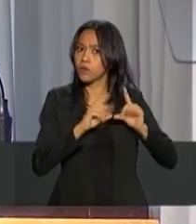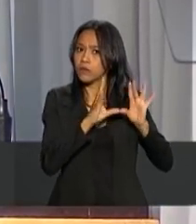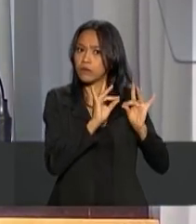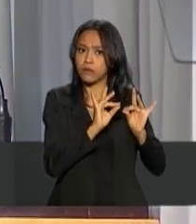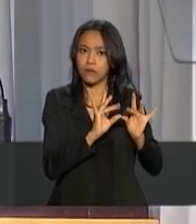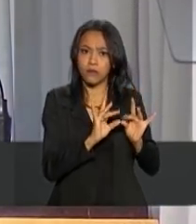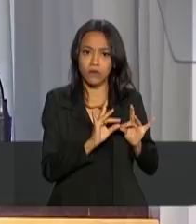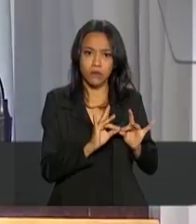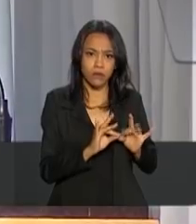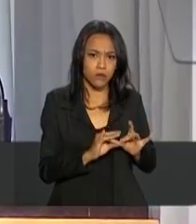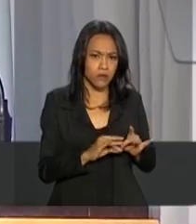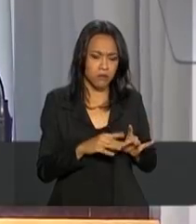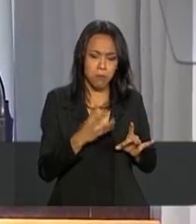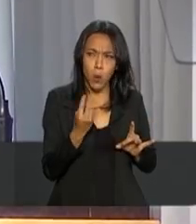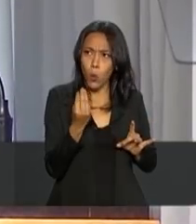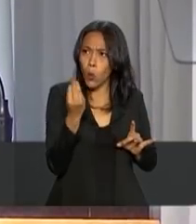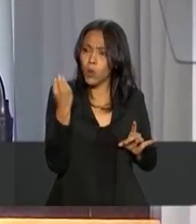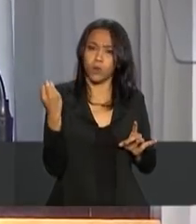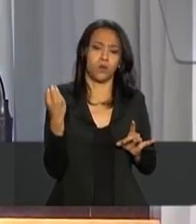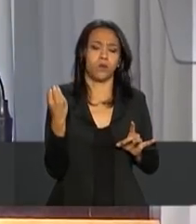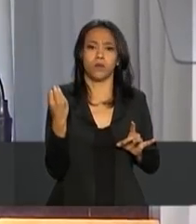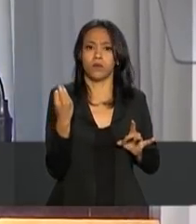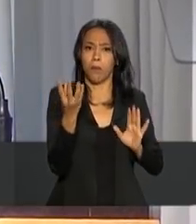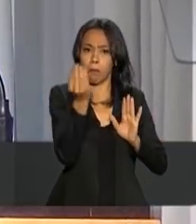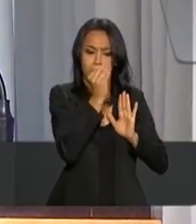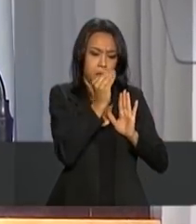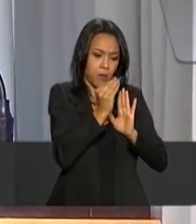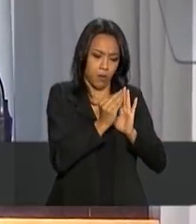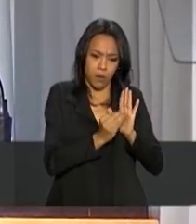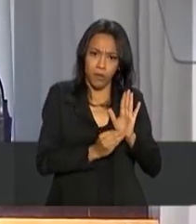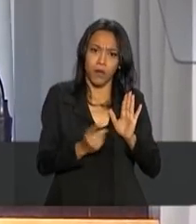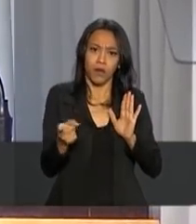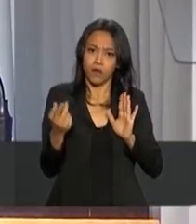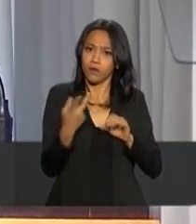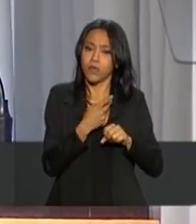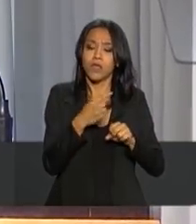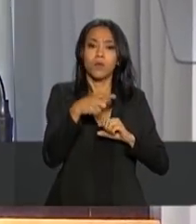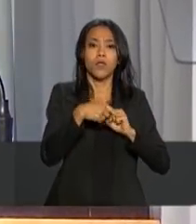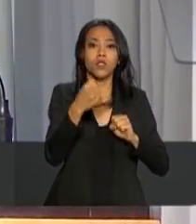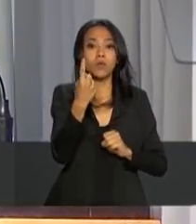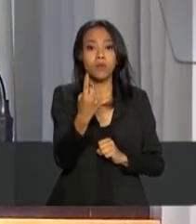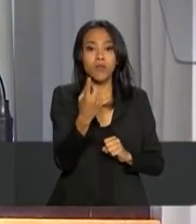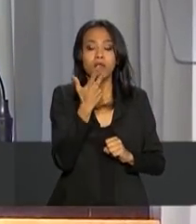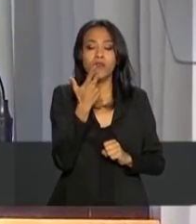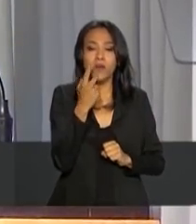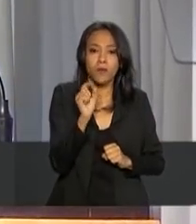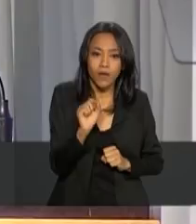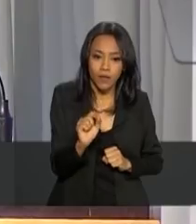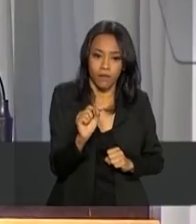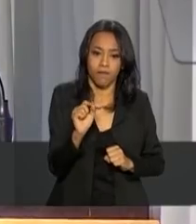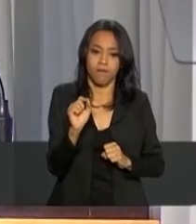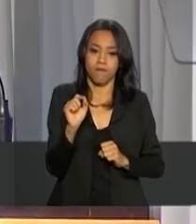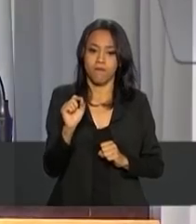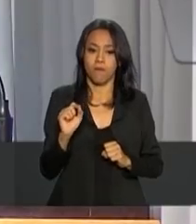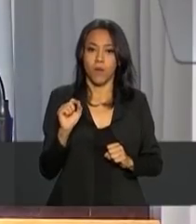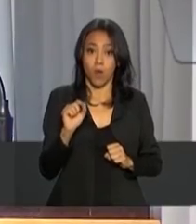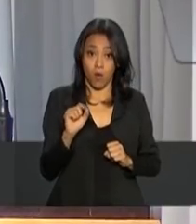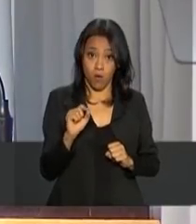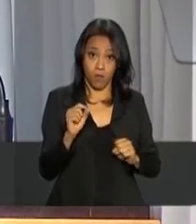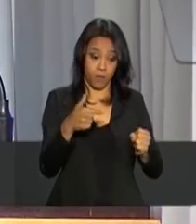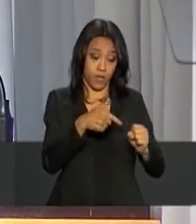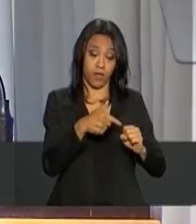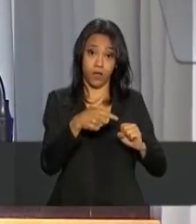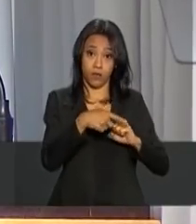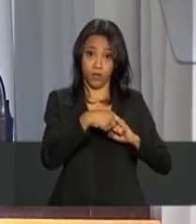tem 70 e tantos parágrafos. E, além do que, logo no artigo 1º, ainda diz assim, olha, a enumeração aqui do artigo 5º